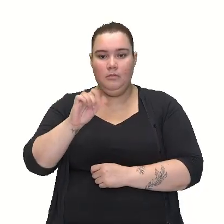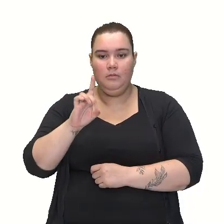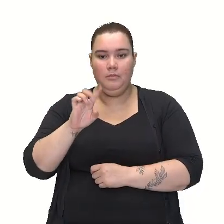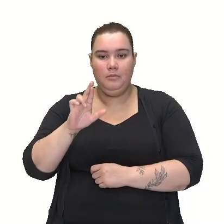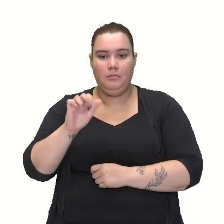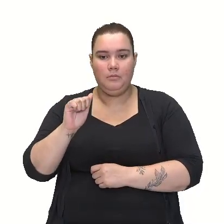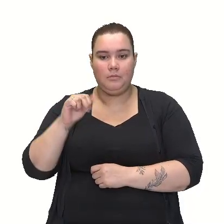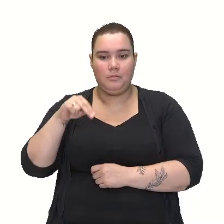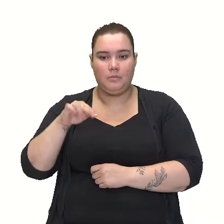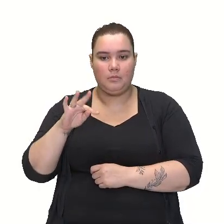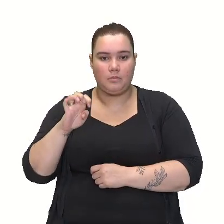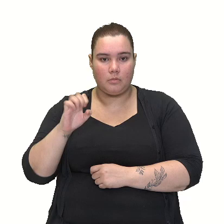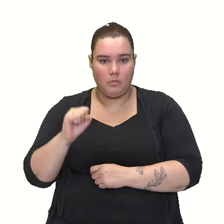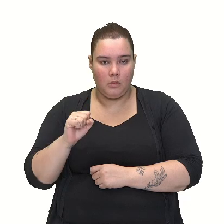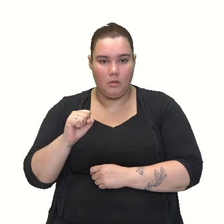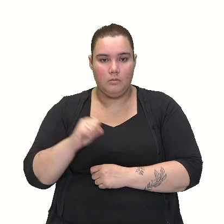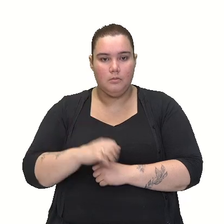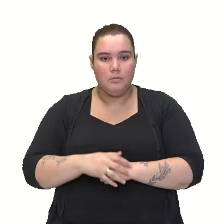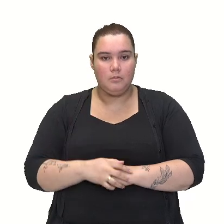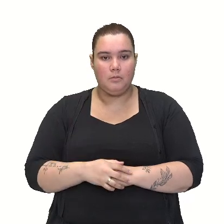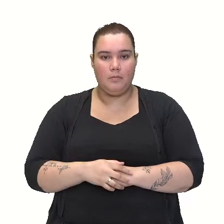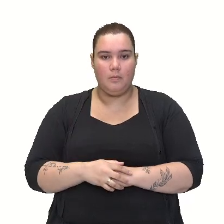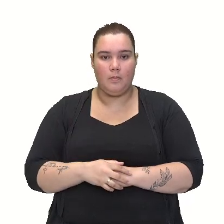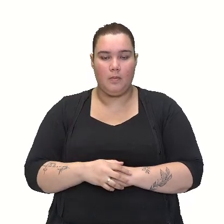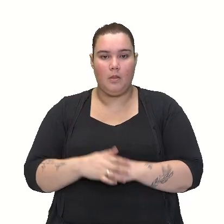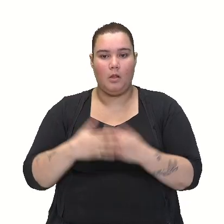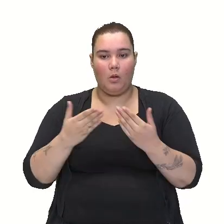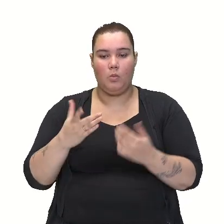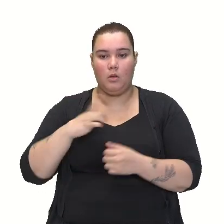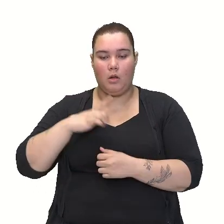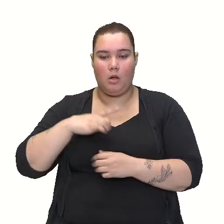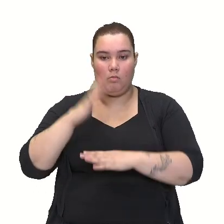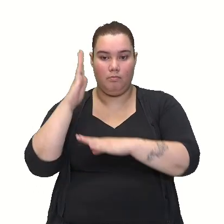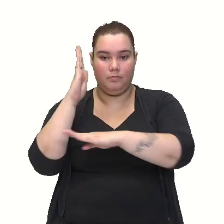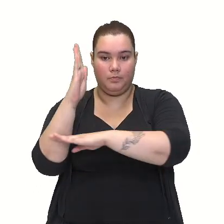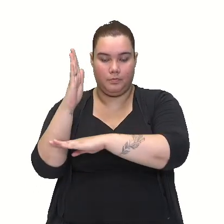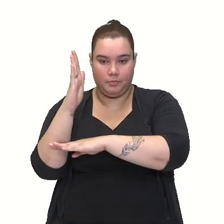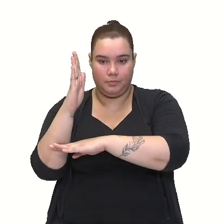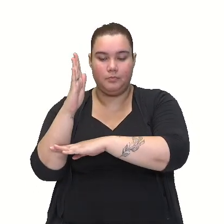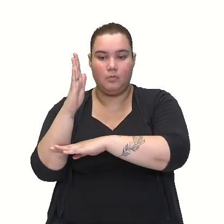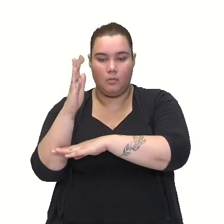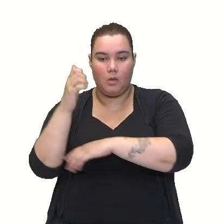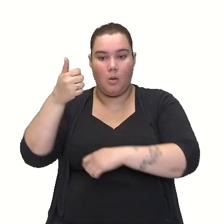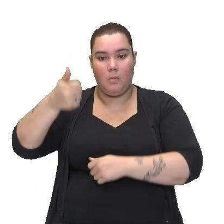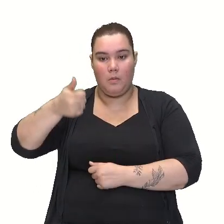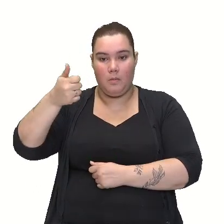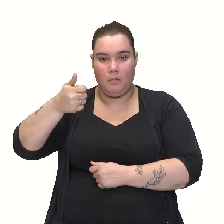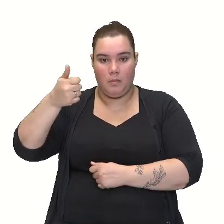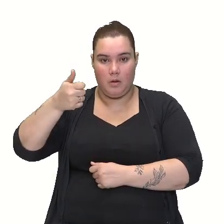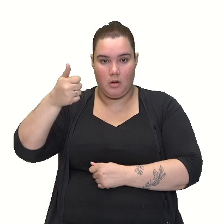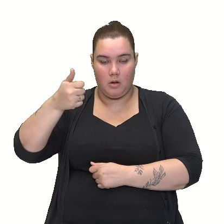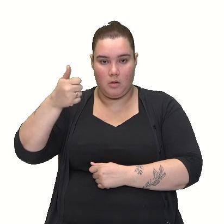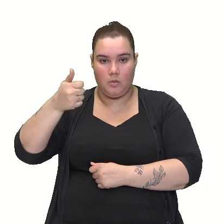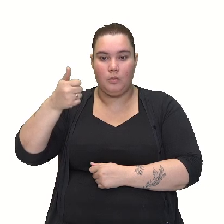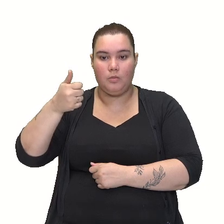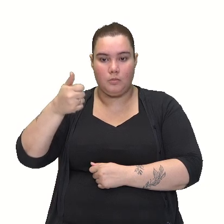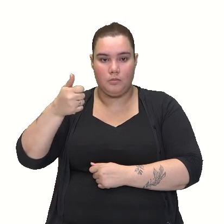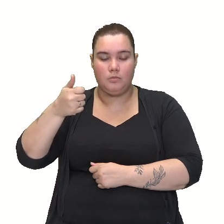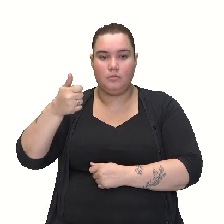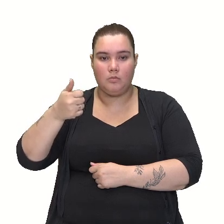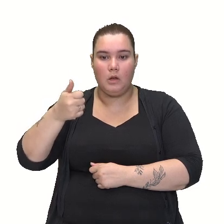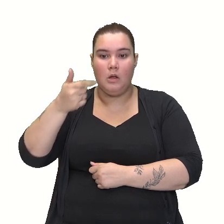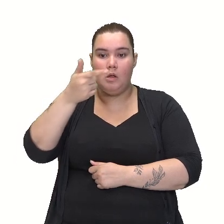só. No sentido anti-horário, eu tenho o primeiro quadrante, que é esse sentido aqui, ó,